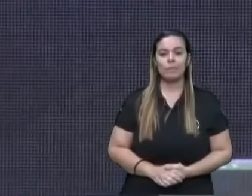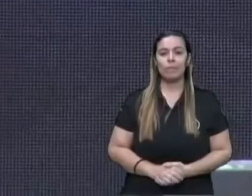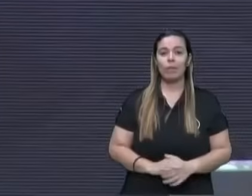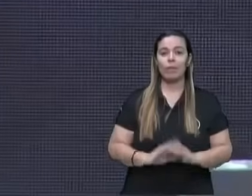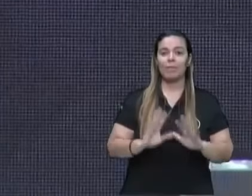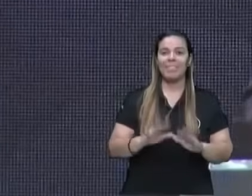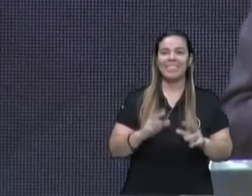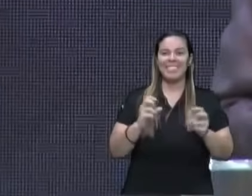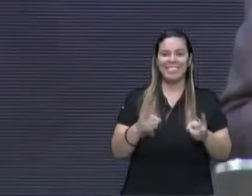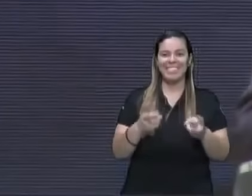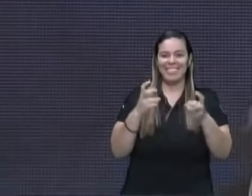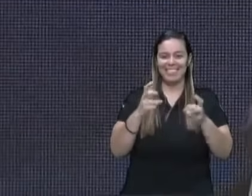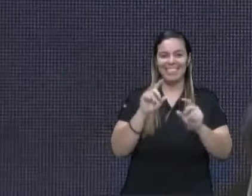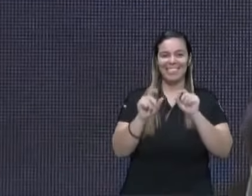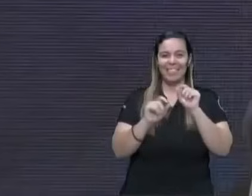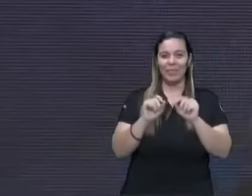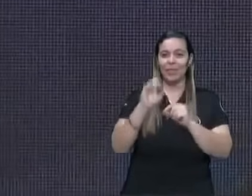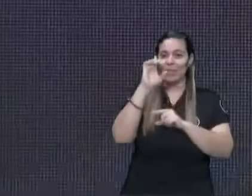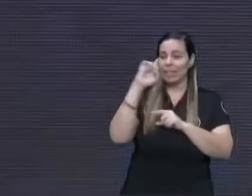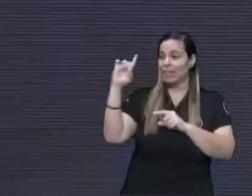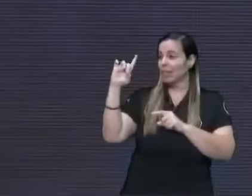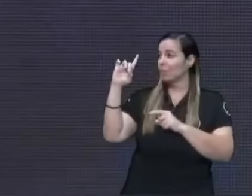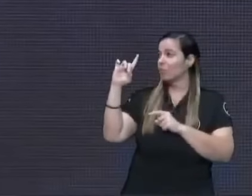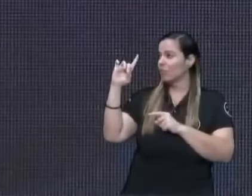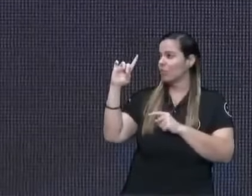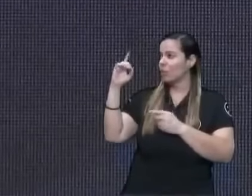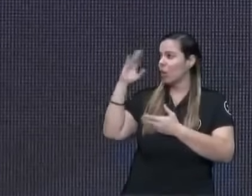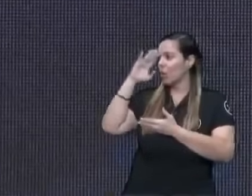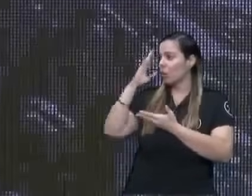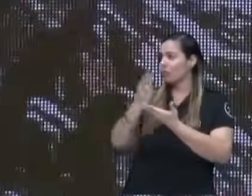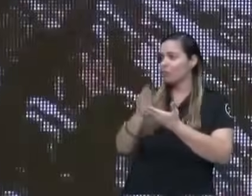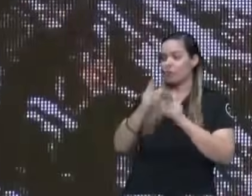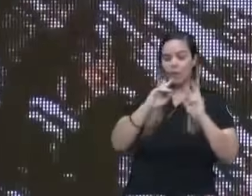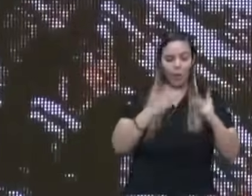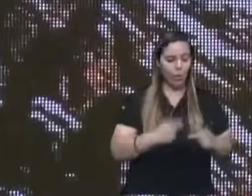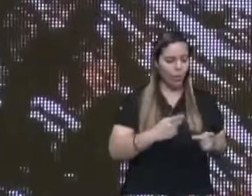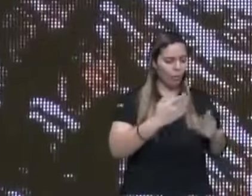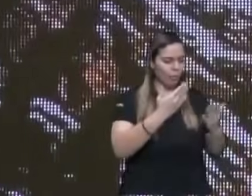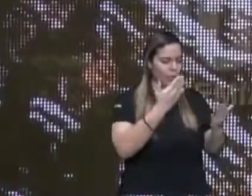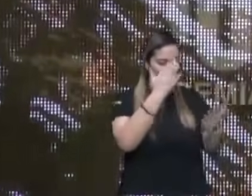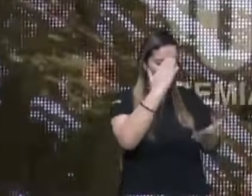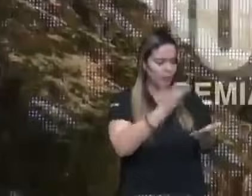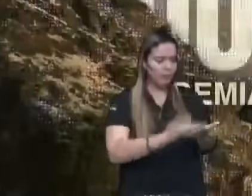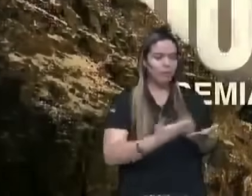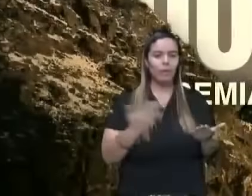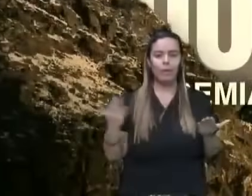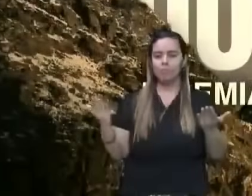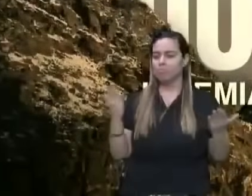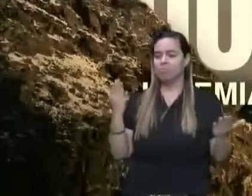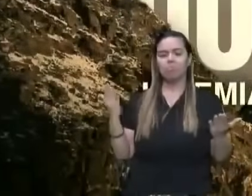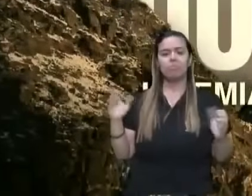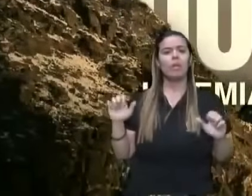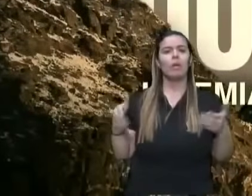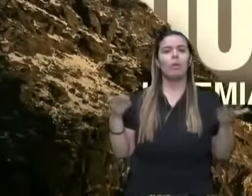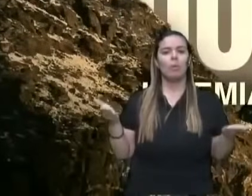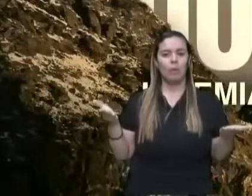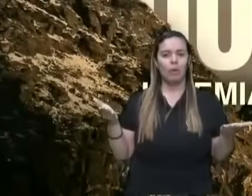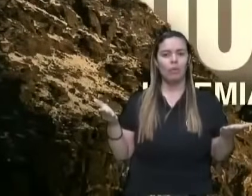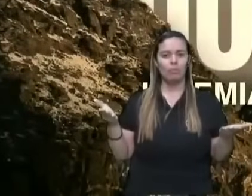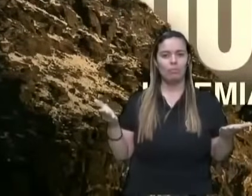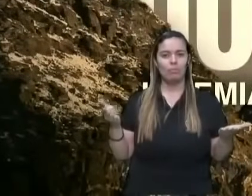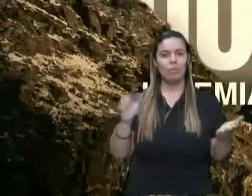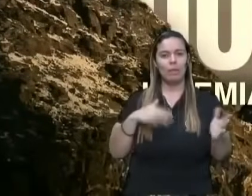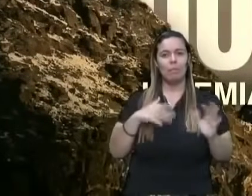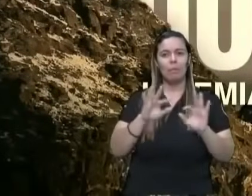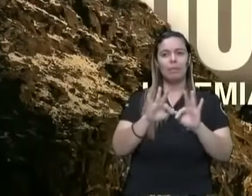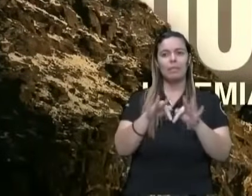questão é: confiar em Deus ou confiar nos homens? Essa é uma questão. Aí é tão simples,